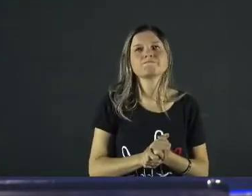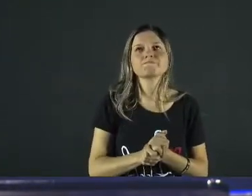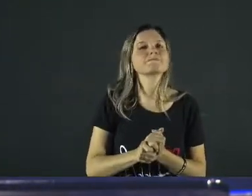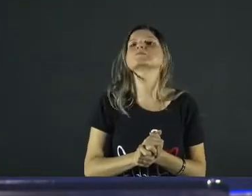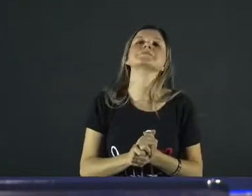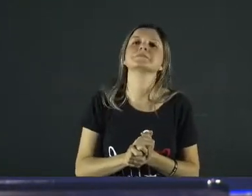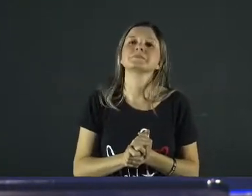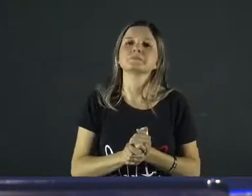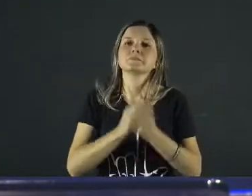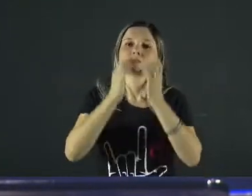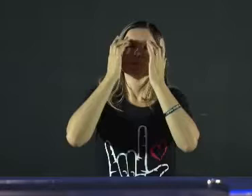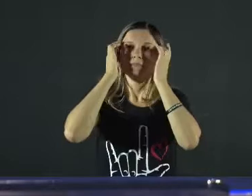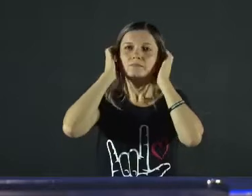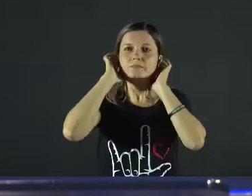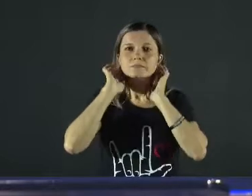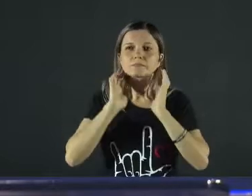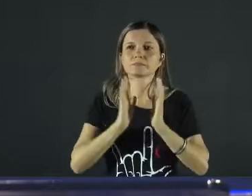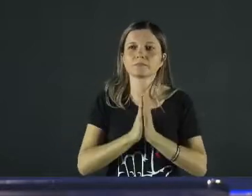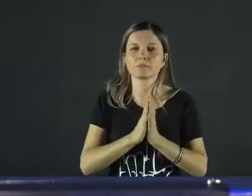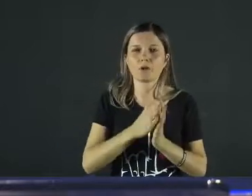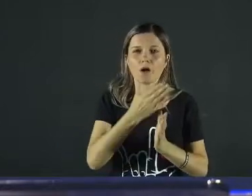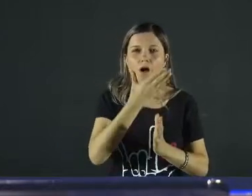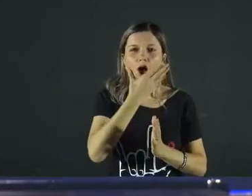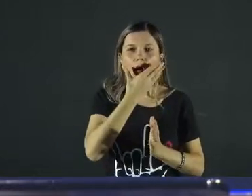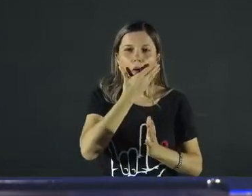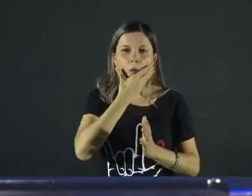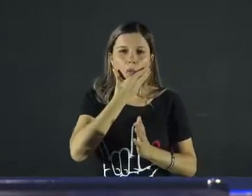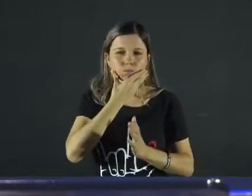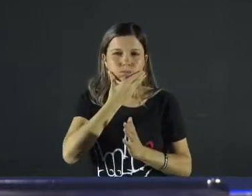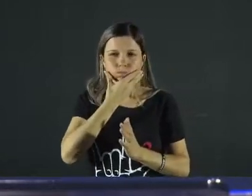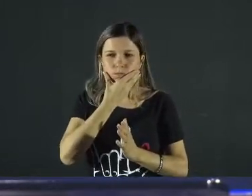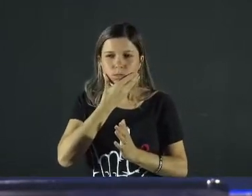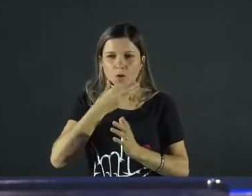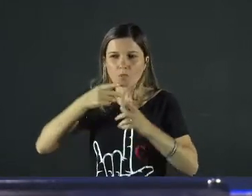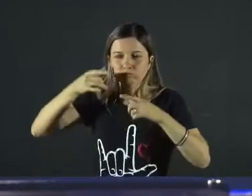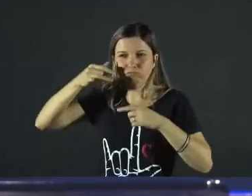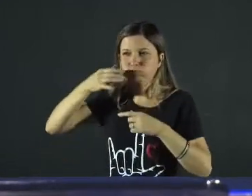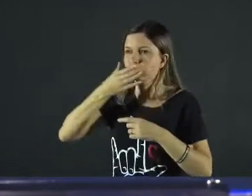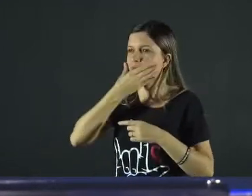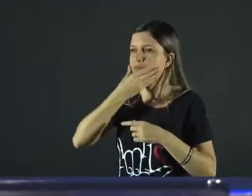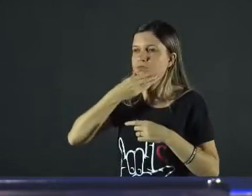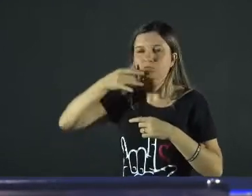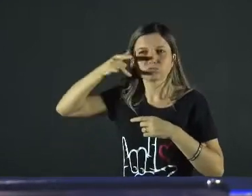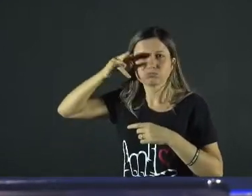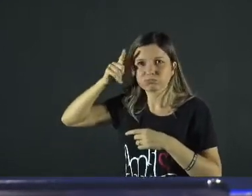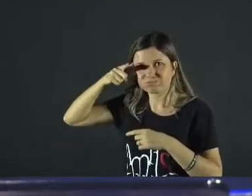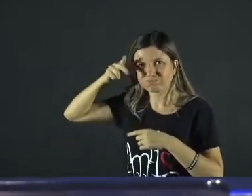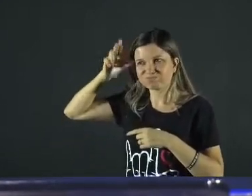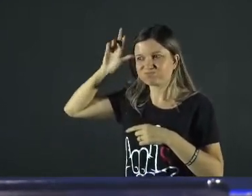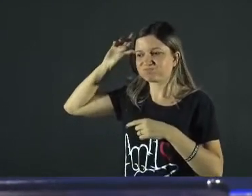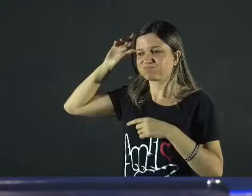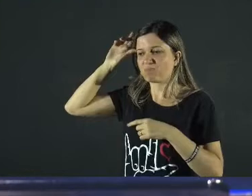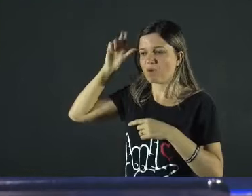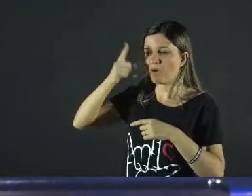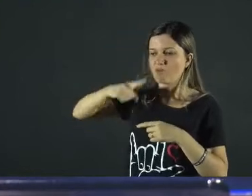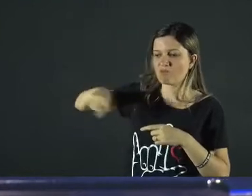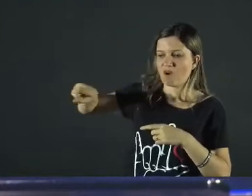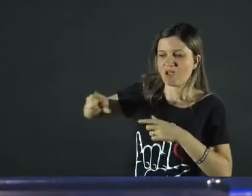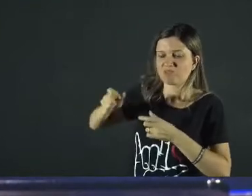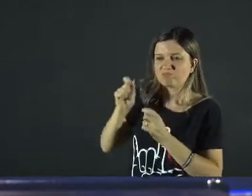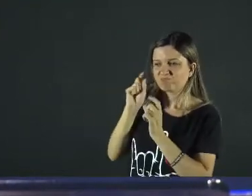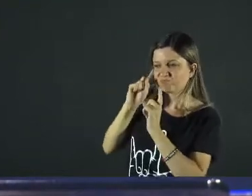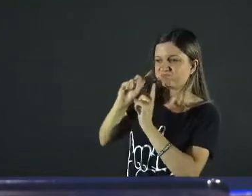Então albardou a jumenta e disse a seu servo: guia e